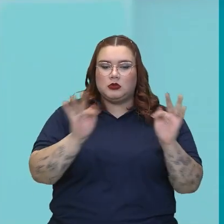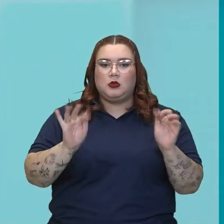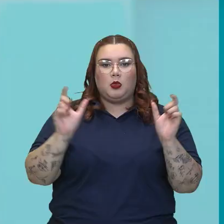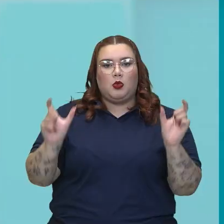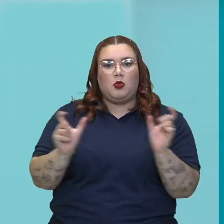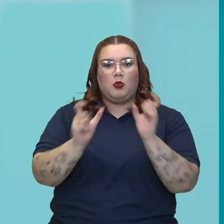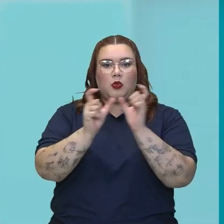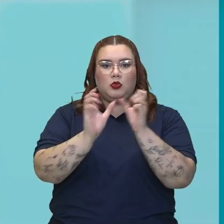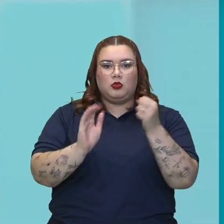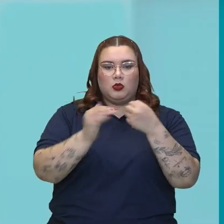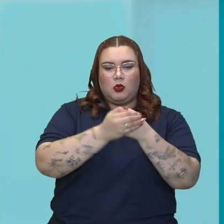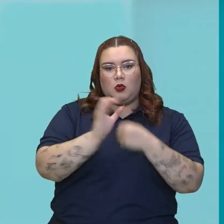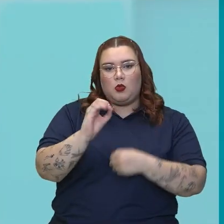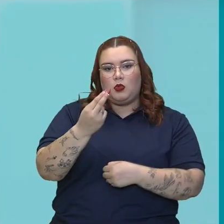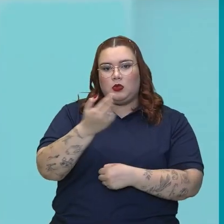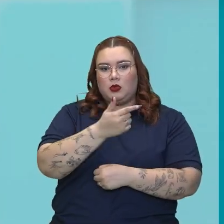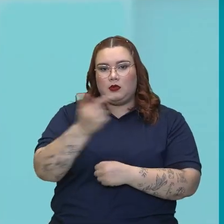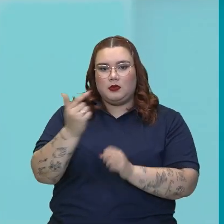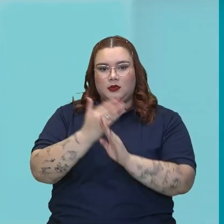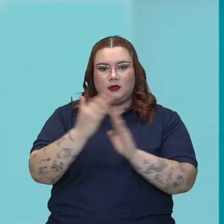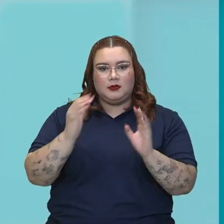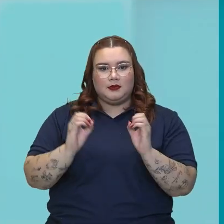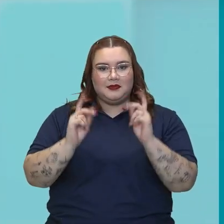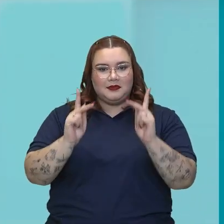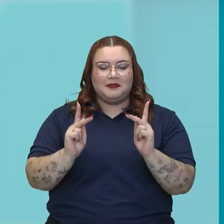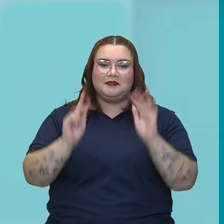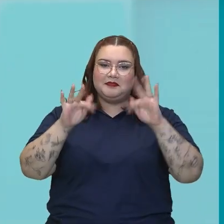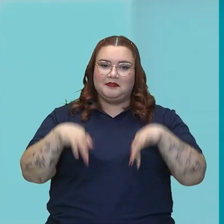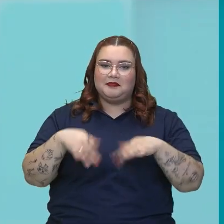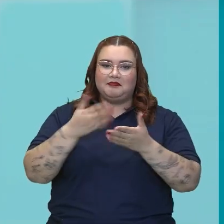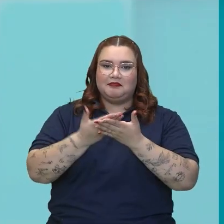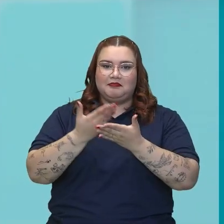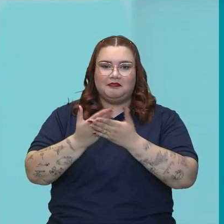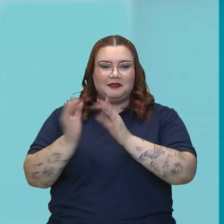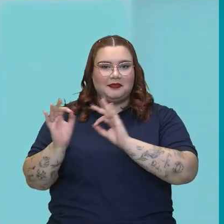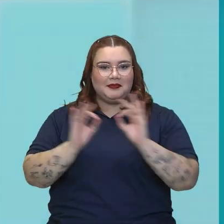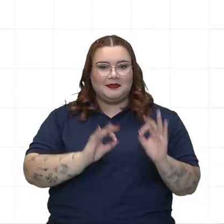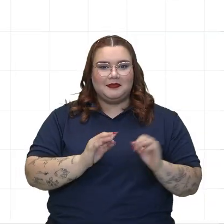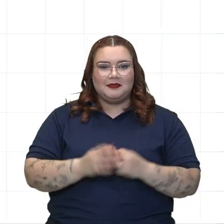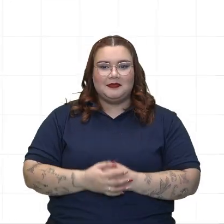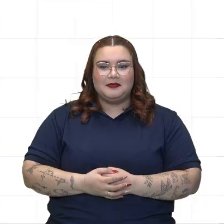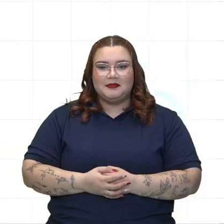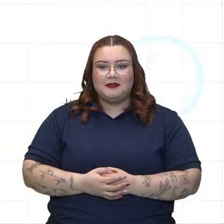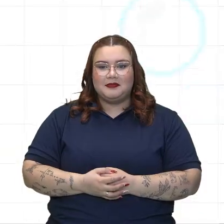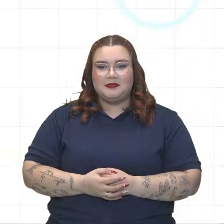composto, oculto ou indeterminado, tá bom? E assim, a gente vai encerrando essa aula.